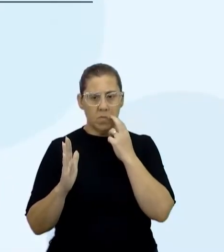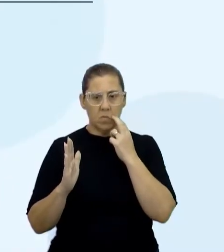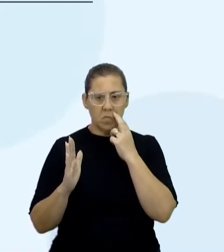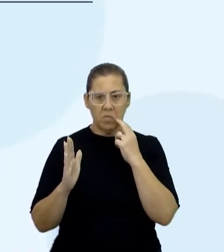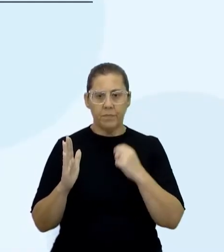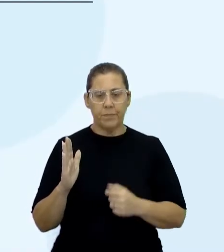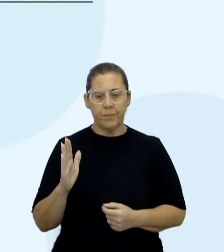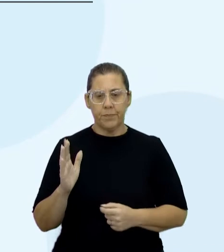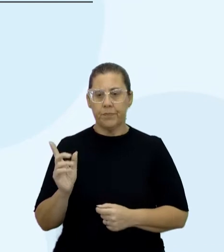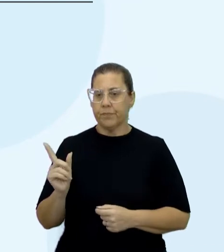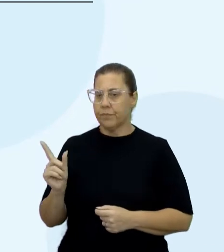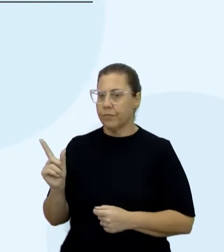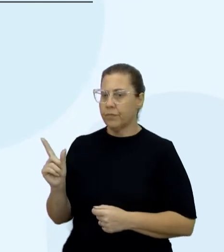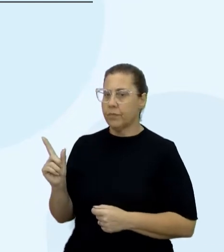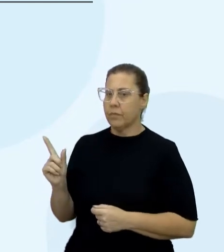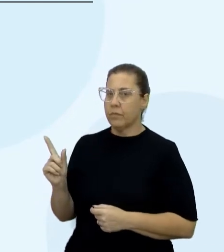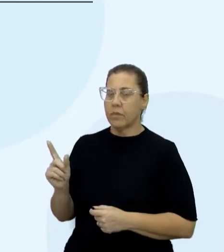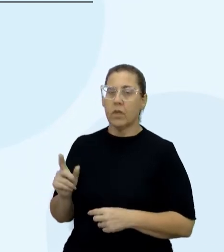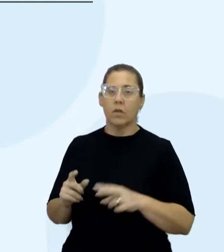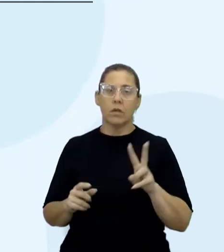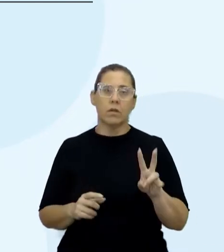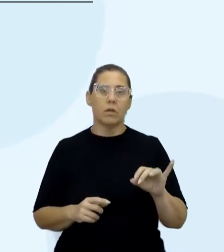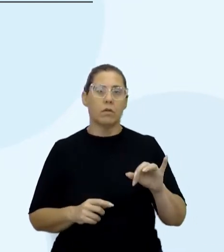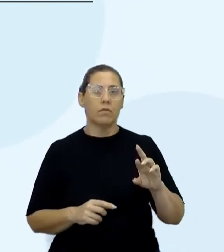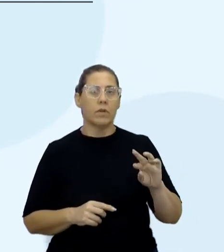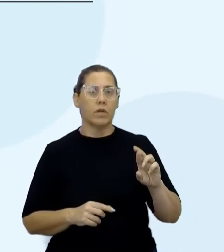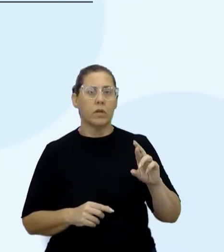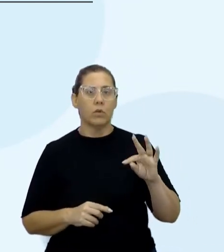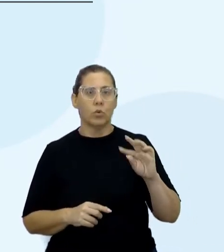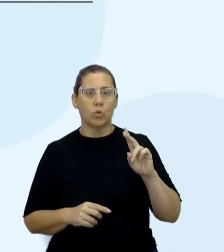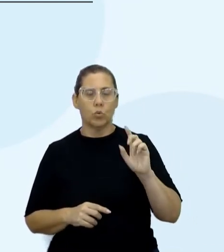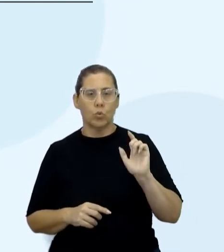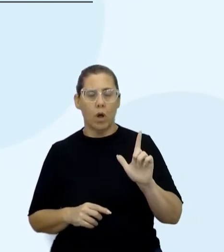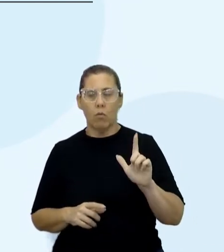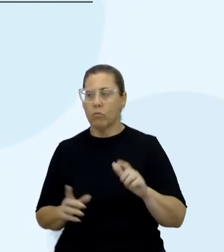imagem como virtual.